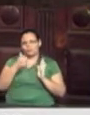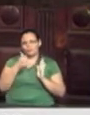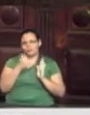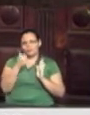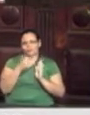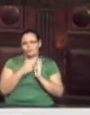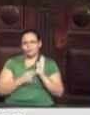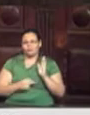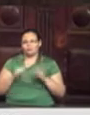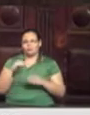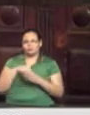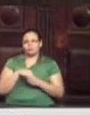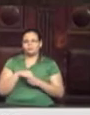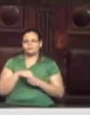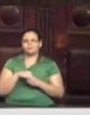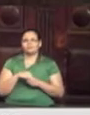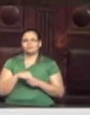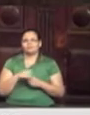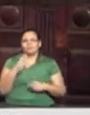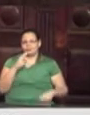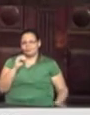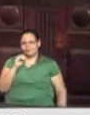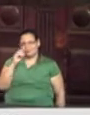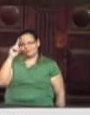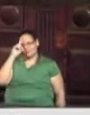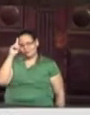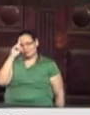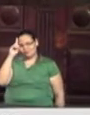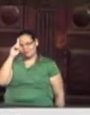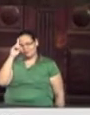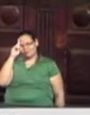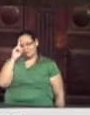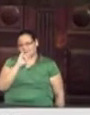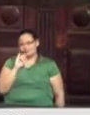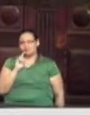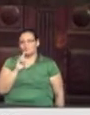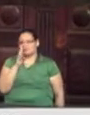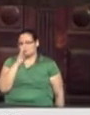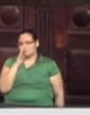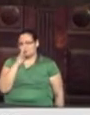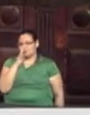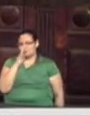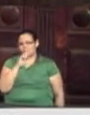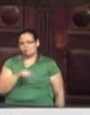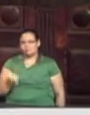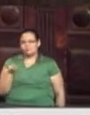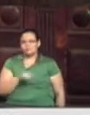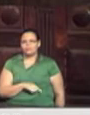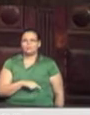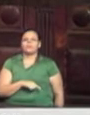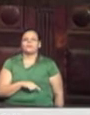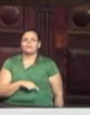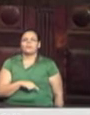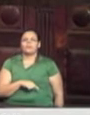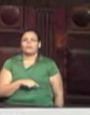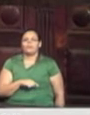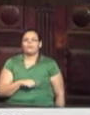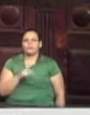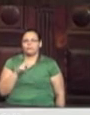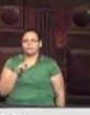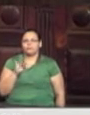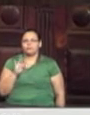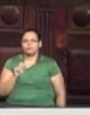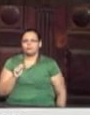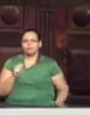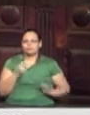interno, determina que, passado 30 dias, se não apreciar o veto, a pauta fica